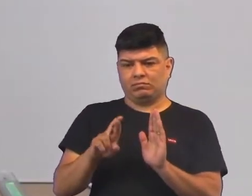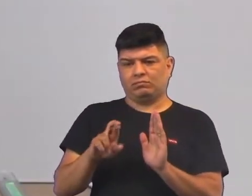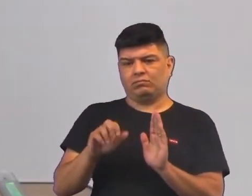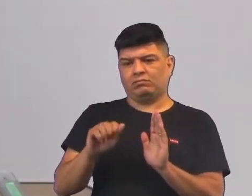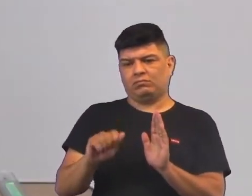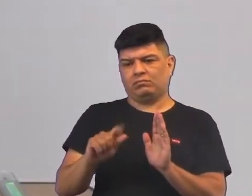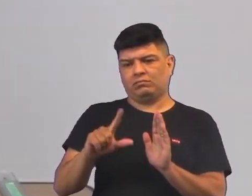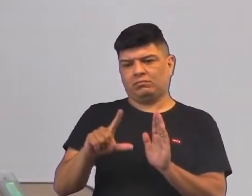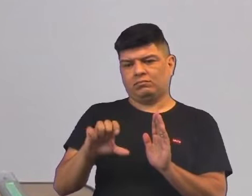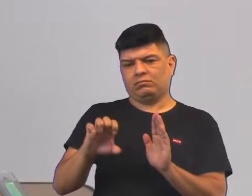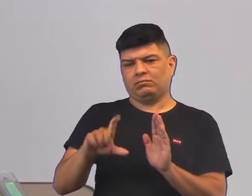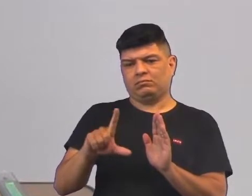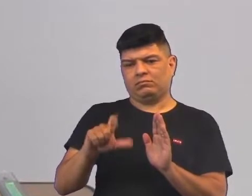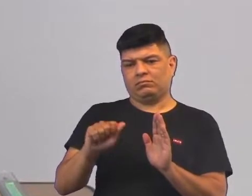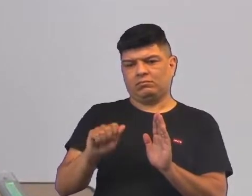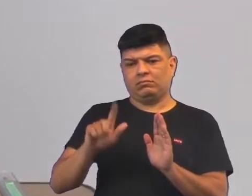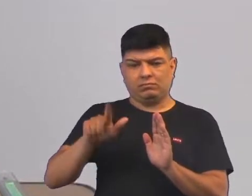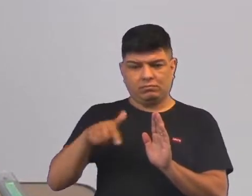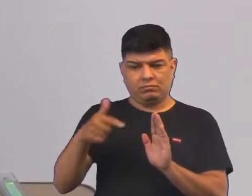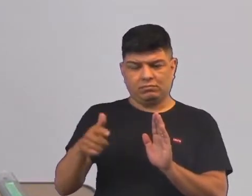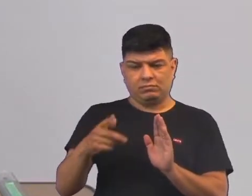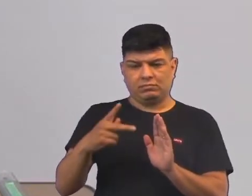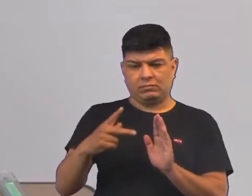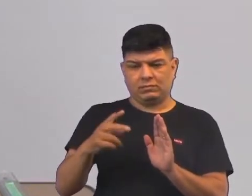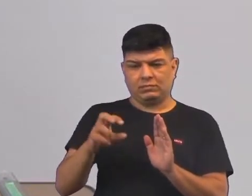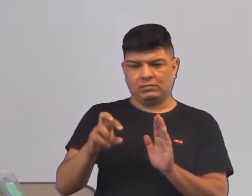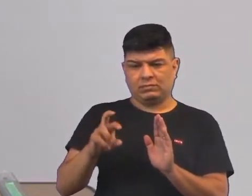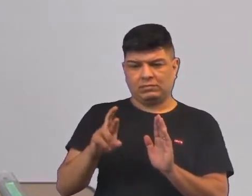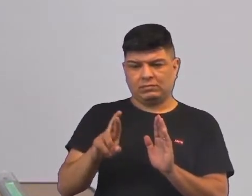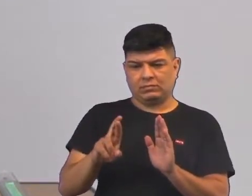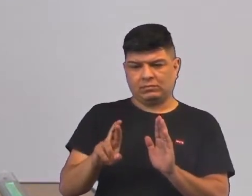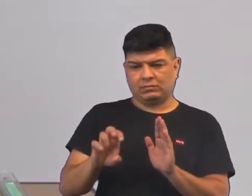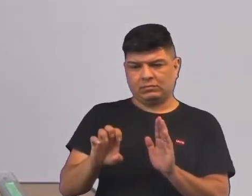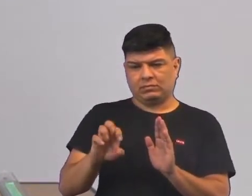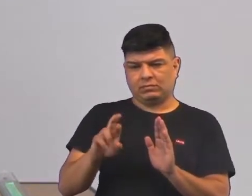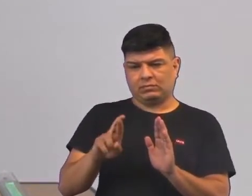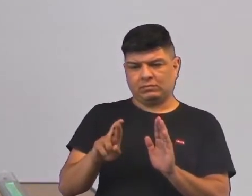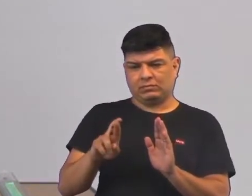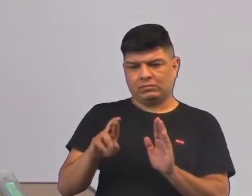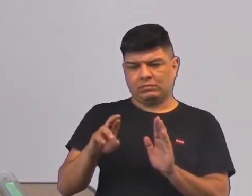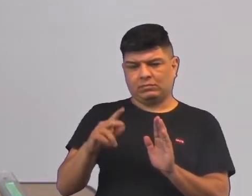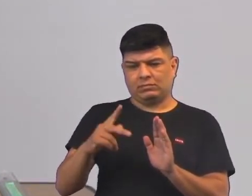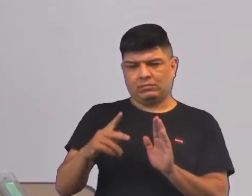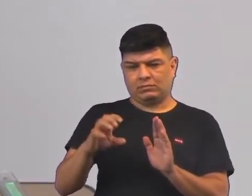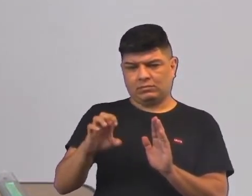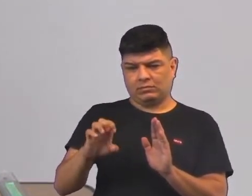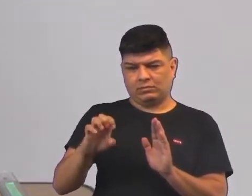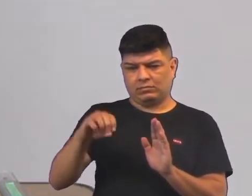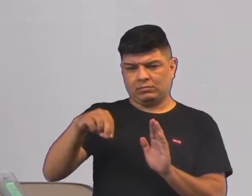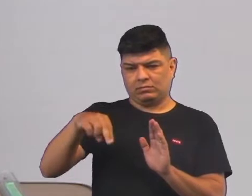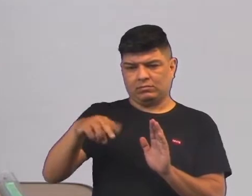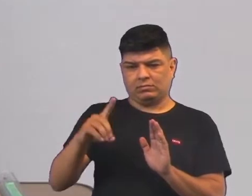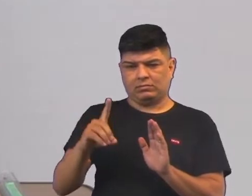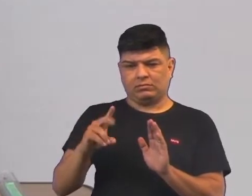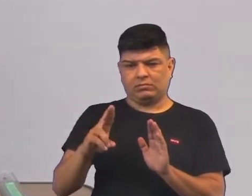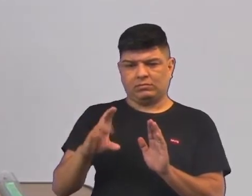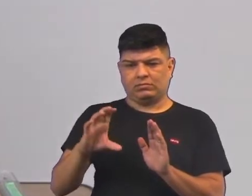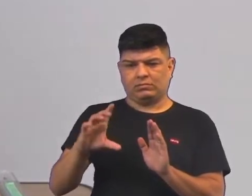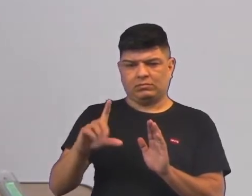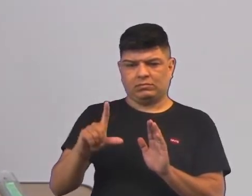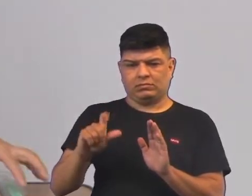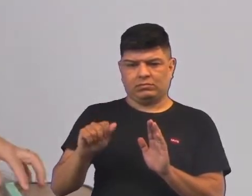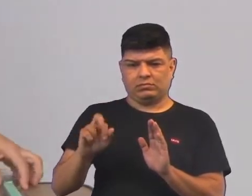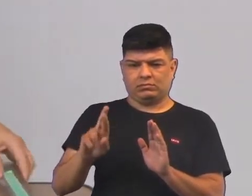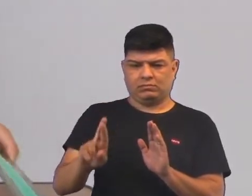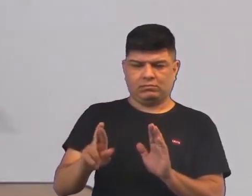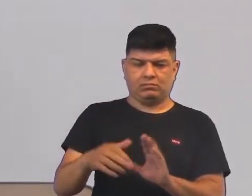retas perpendicular. Nas formas geométricas eu consigo identificar essas retas, perpendicular e paralelas. Vamos identificar em